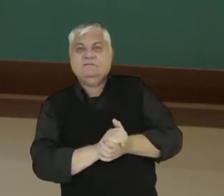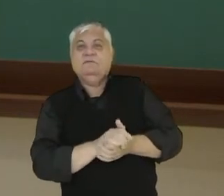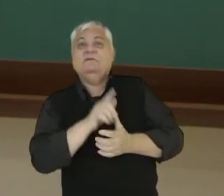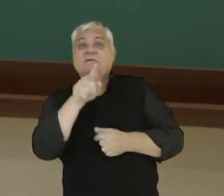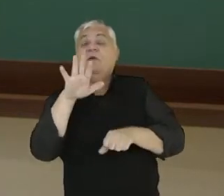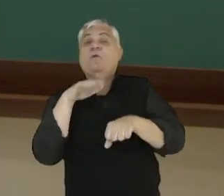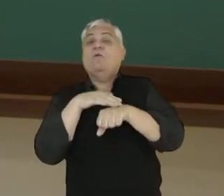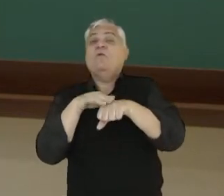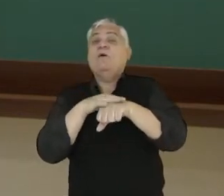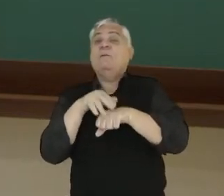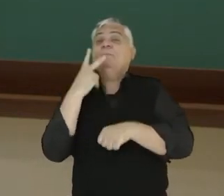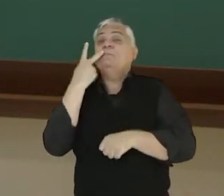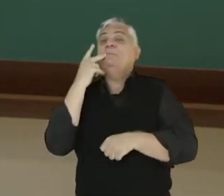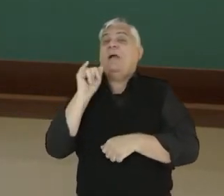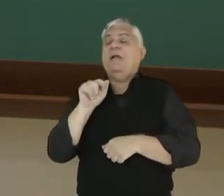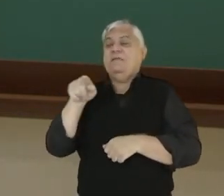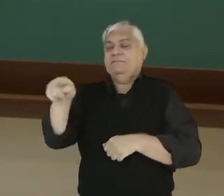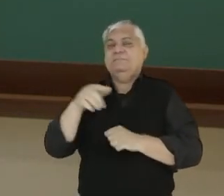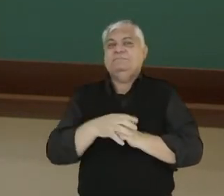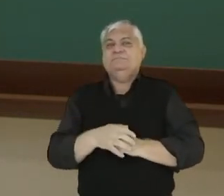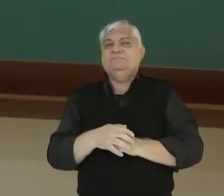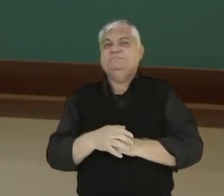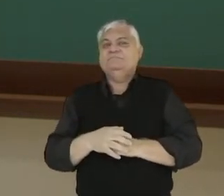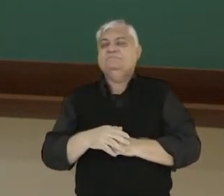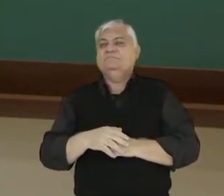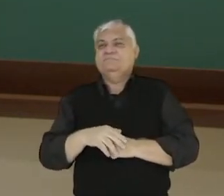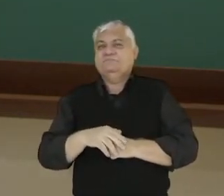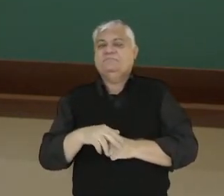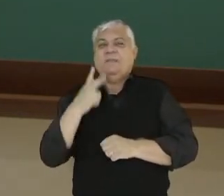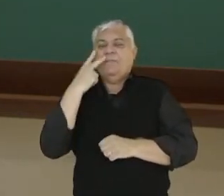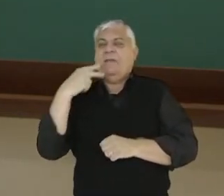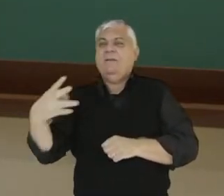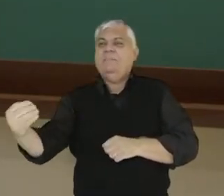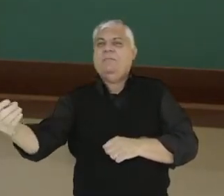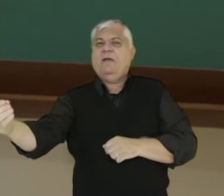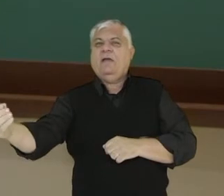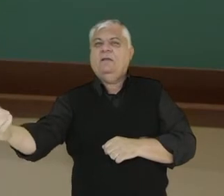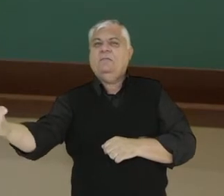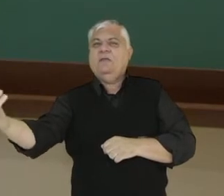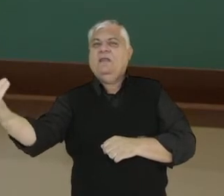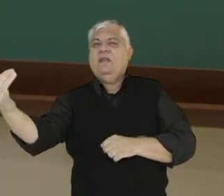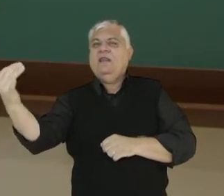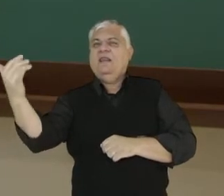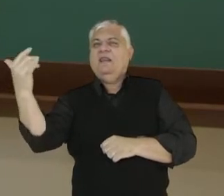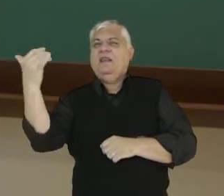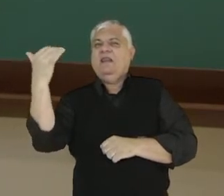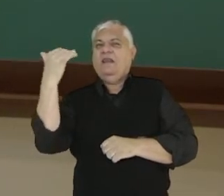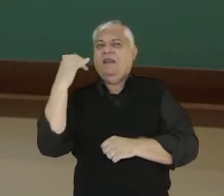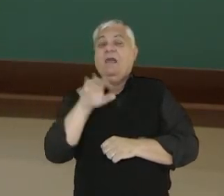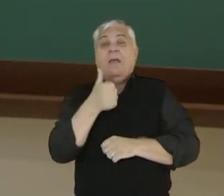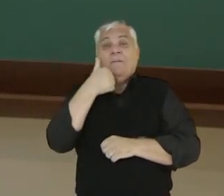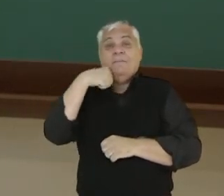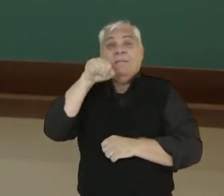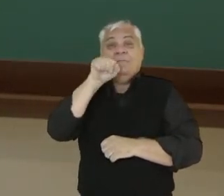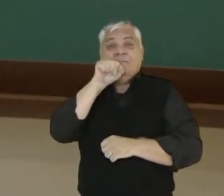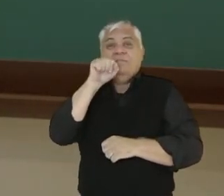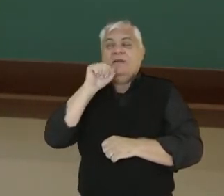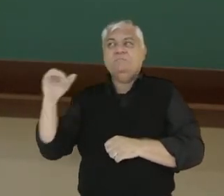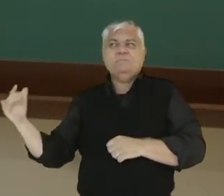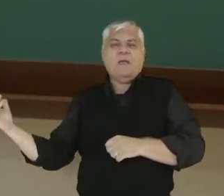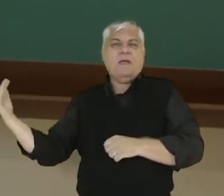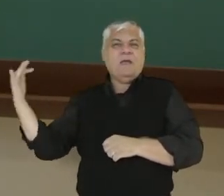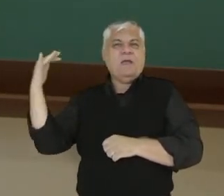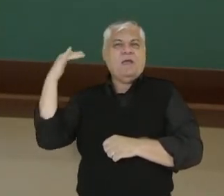pai na sala. Seu pai imita uma voz. Sua mãe imita a voz da sua mãe. E você conversa com